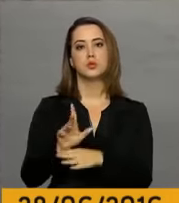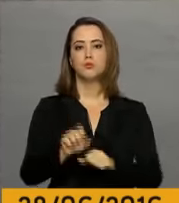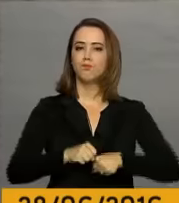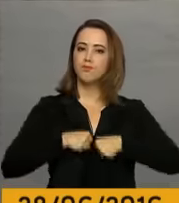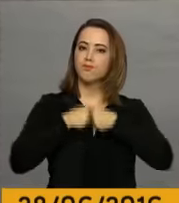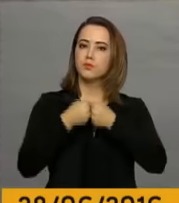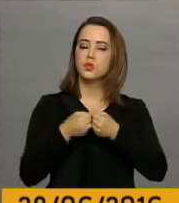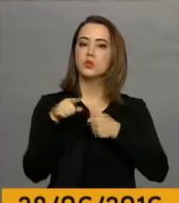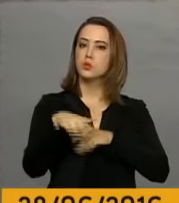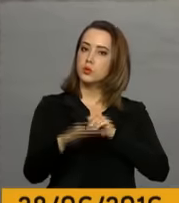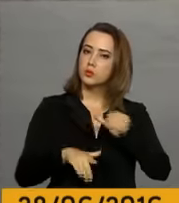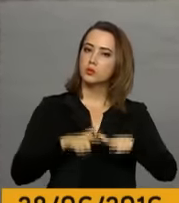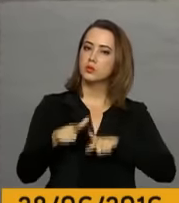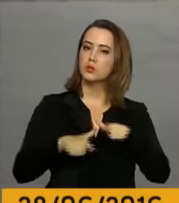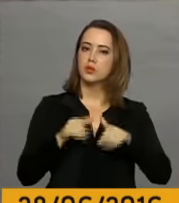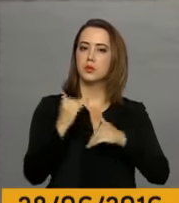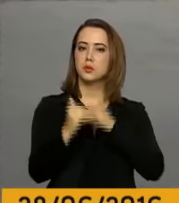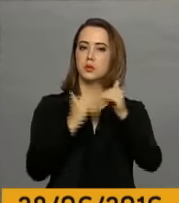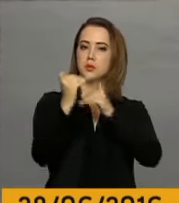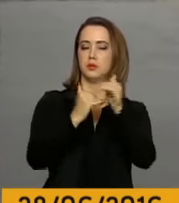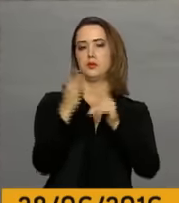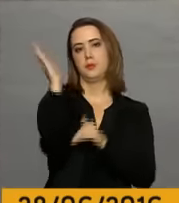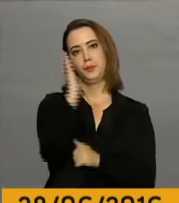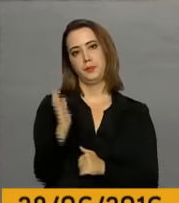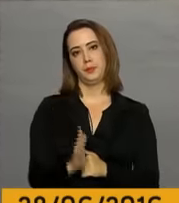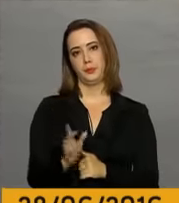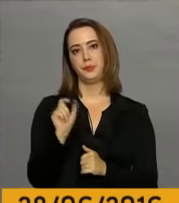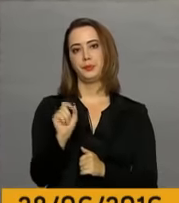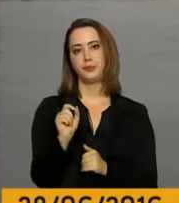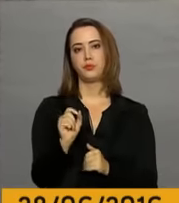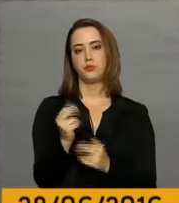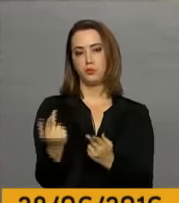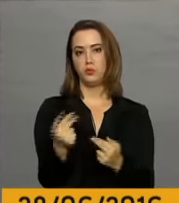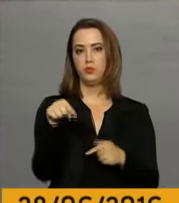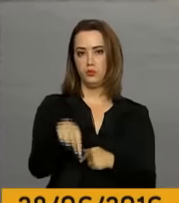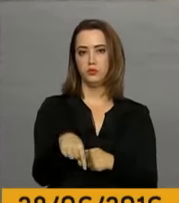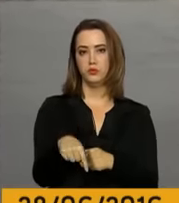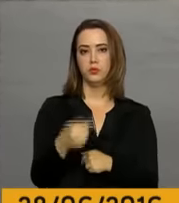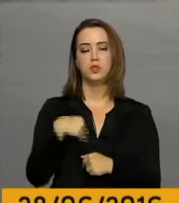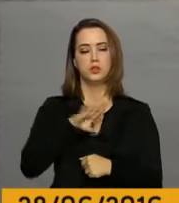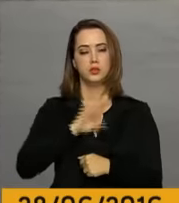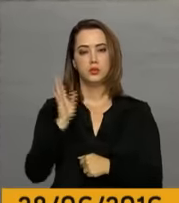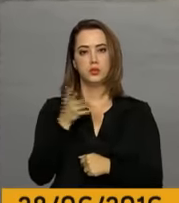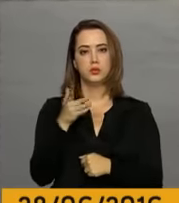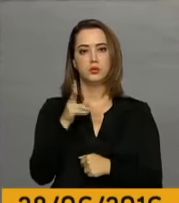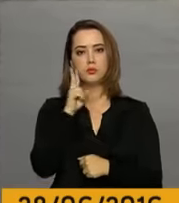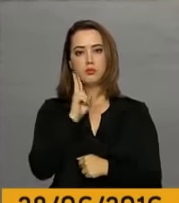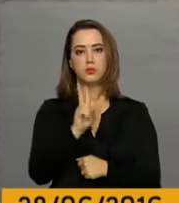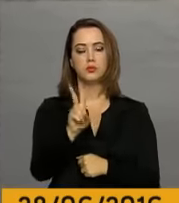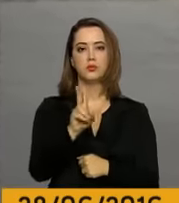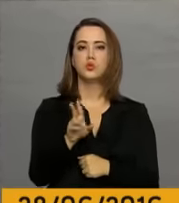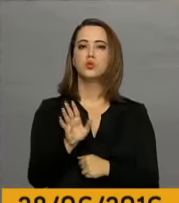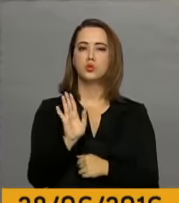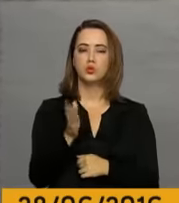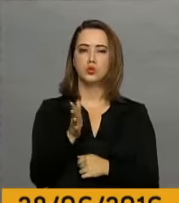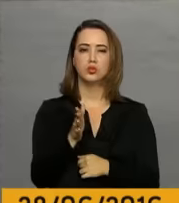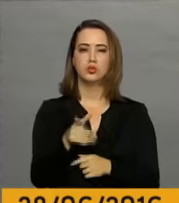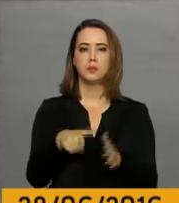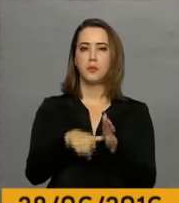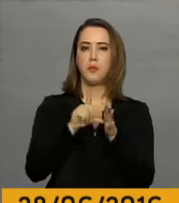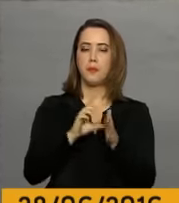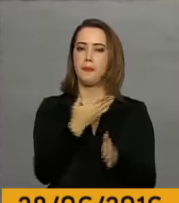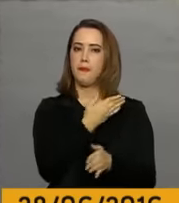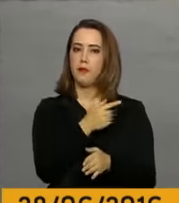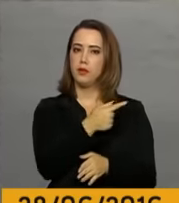aqui para o crescimento do país e eu já tive oportunidade de governar com o